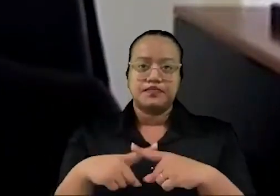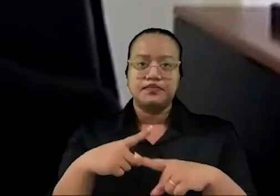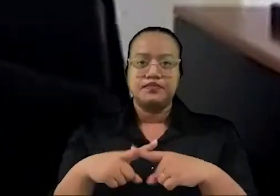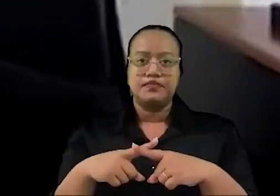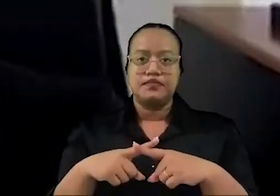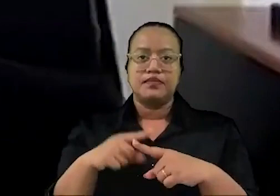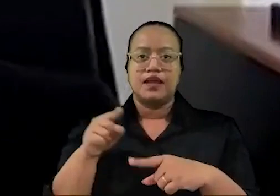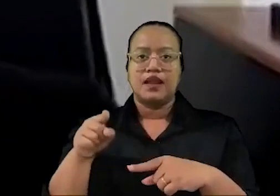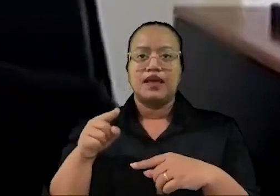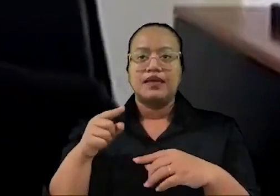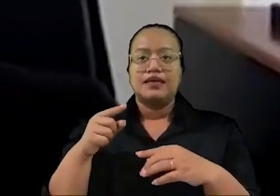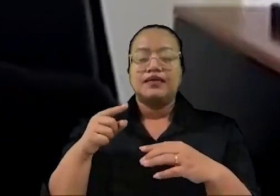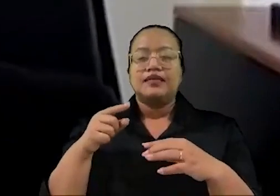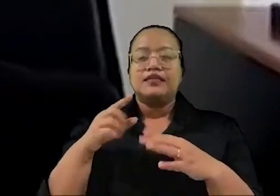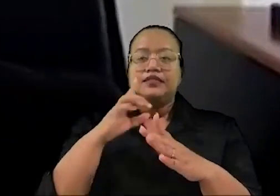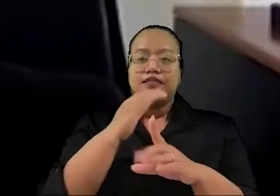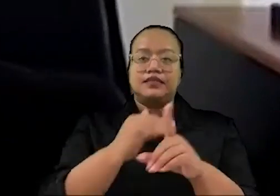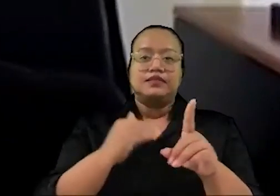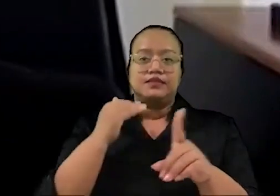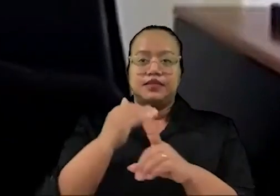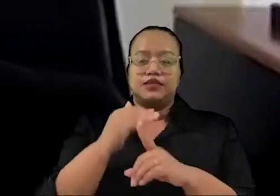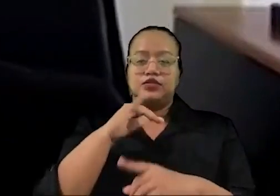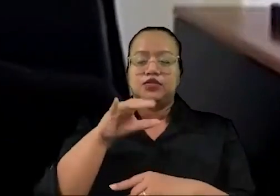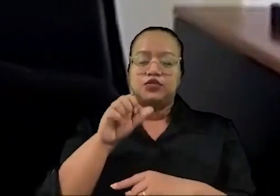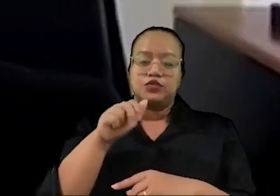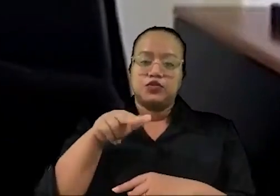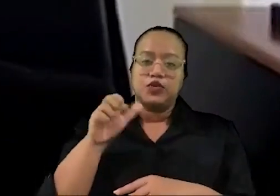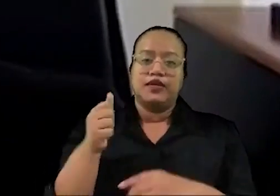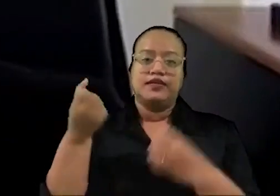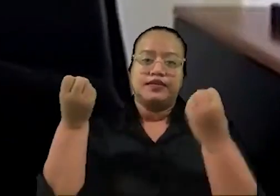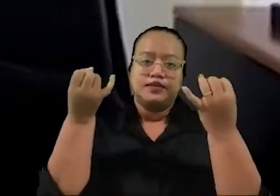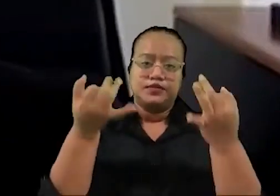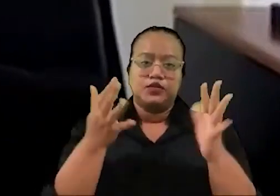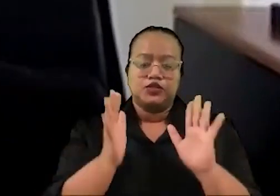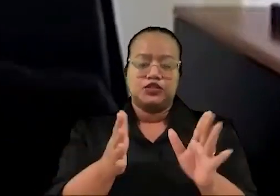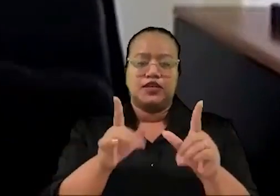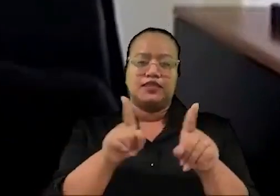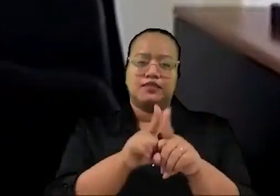e a desembargadora Daldice também, eu costumo dizer que o